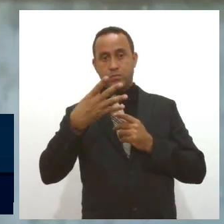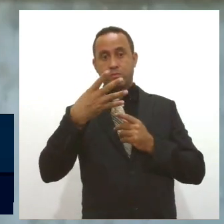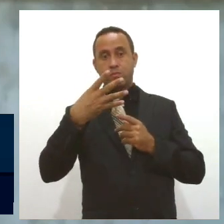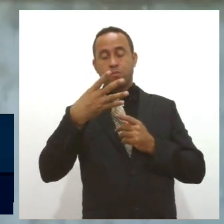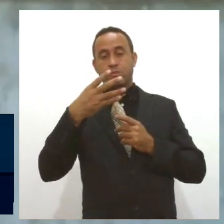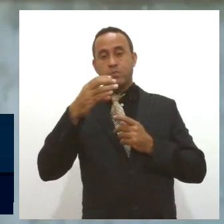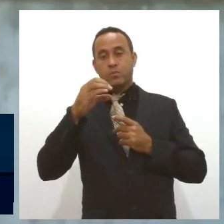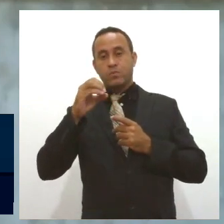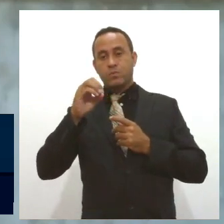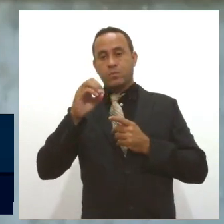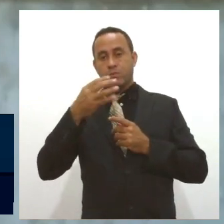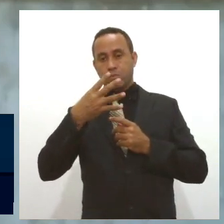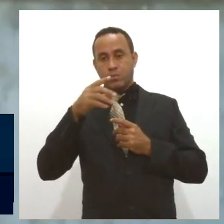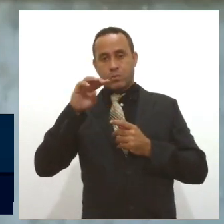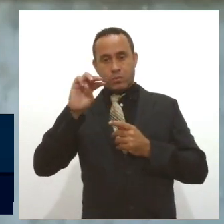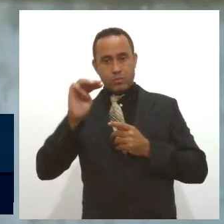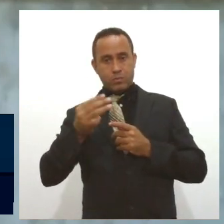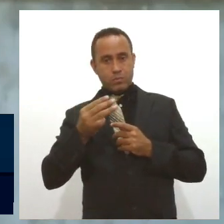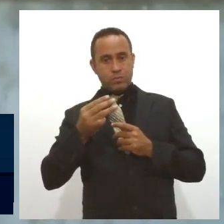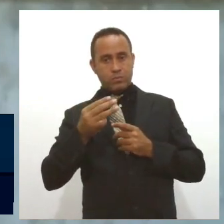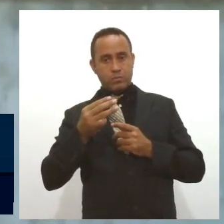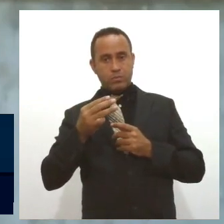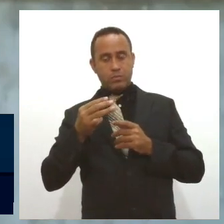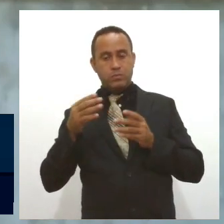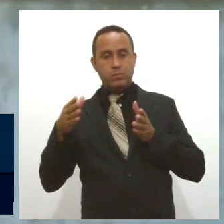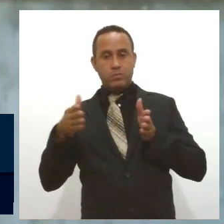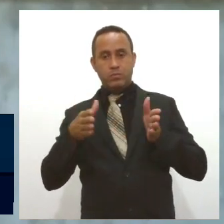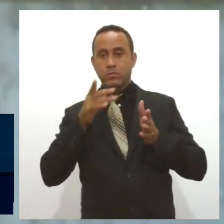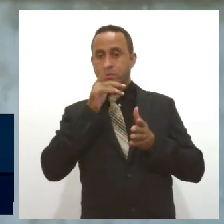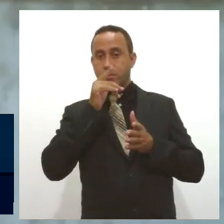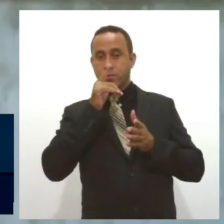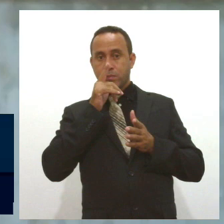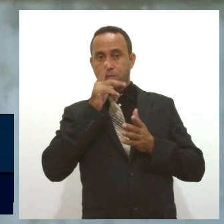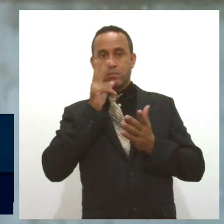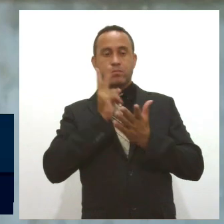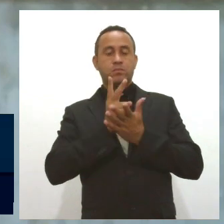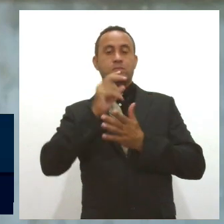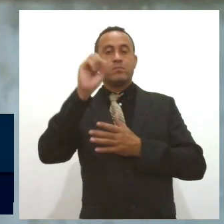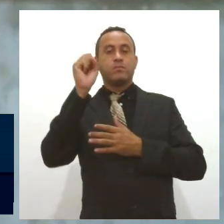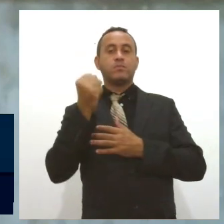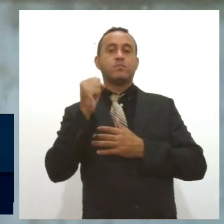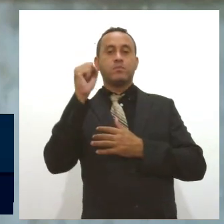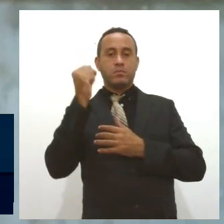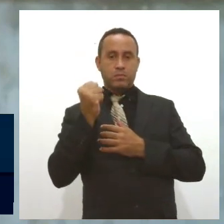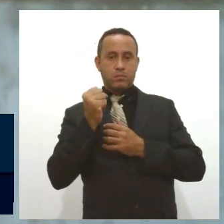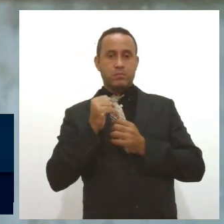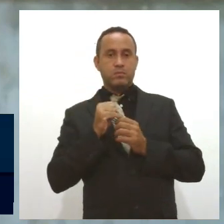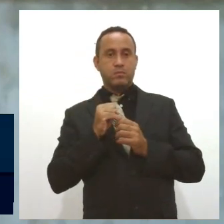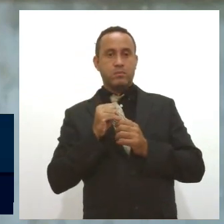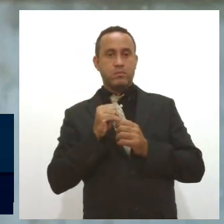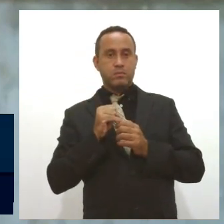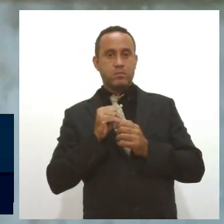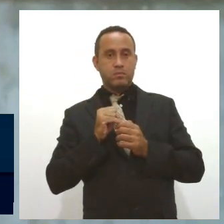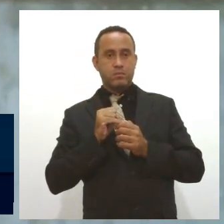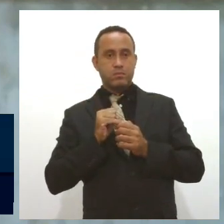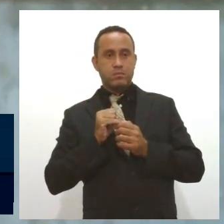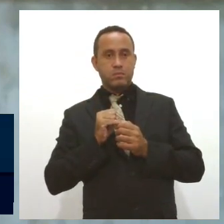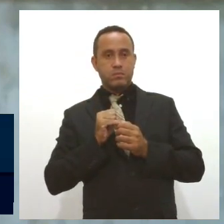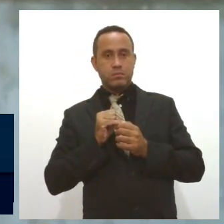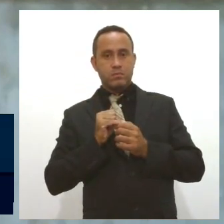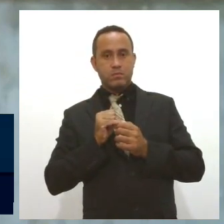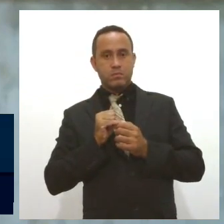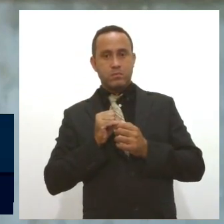mil quilômetros de adutora, e essa extensão de adutora não é nem proporcionalmente. Sergipe apesar da pequena